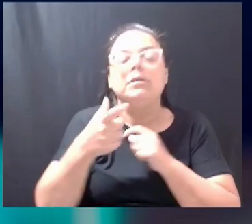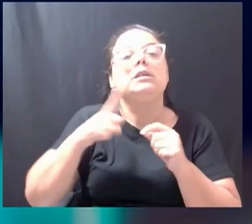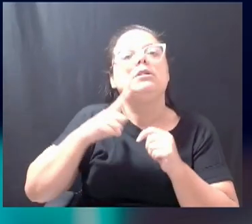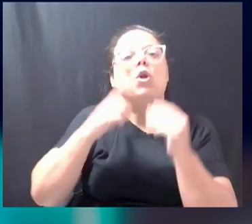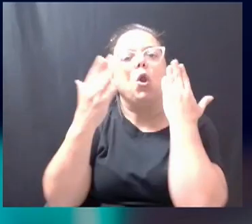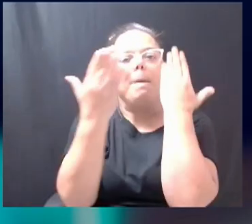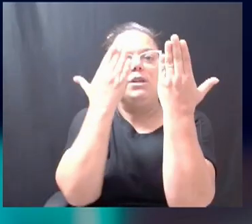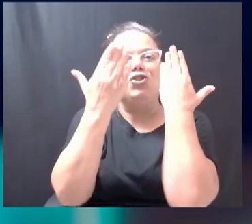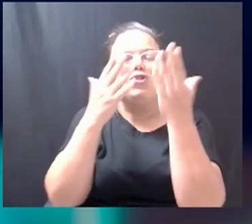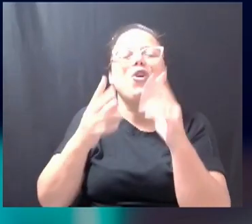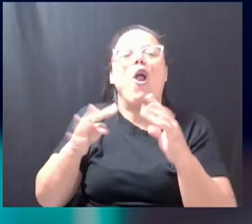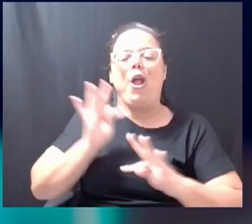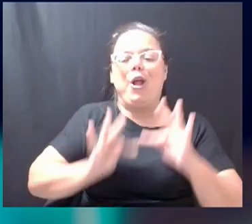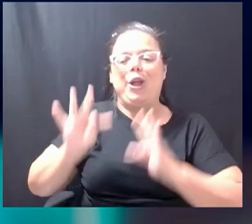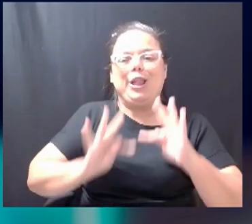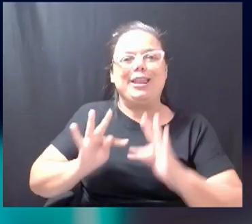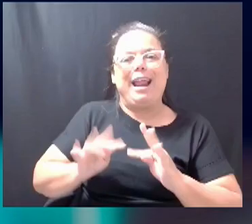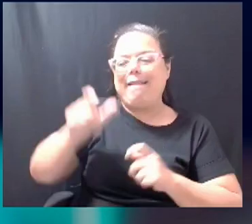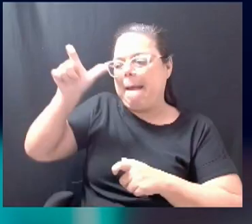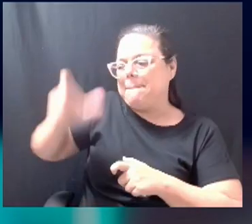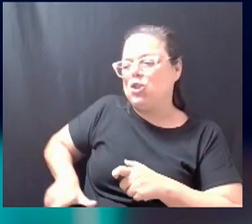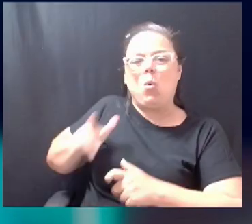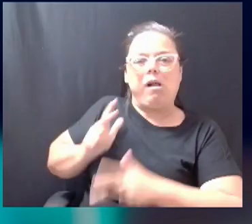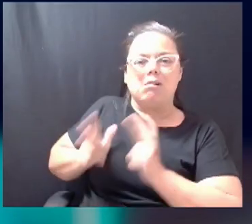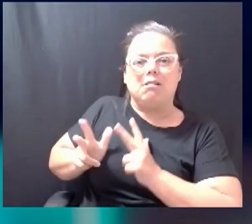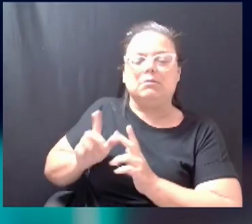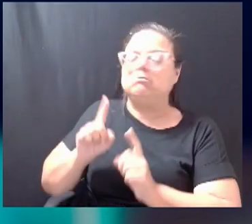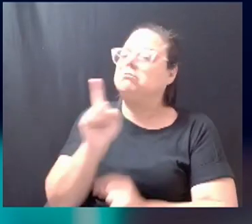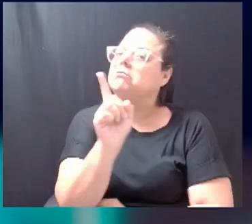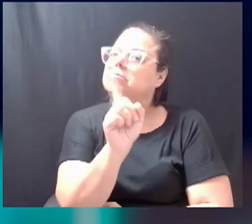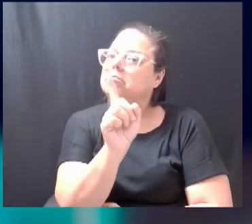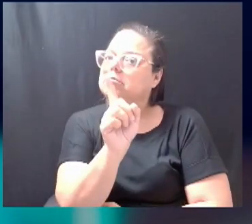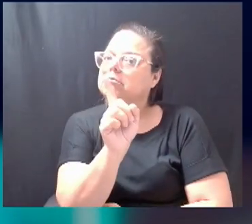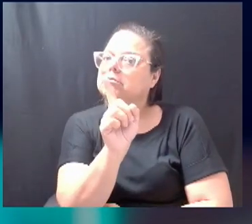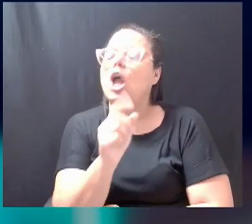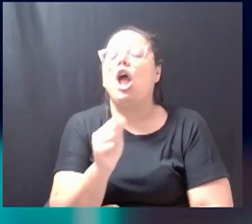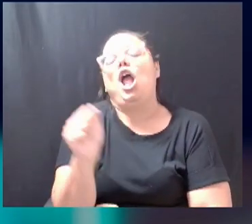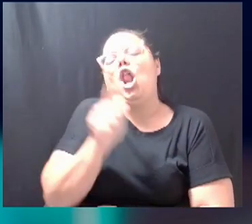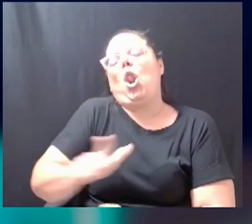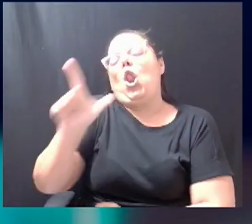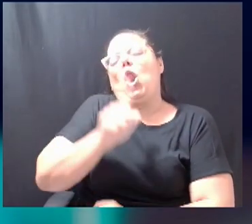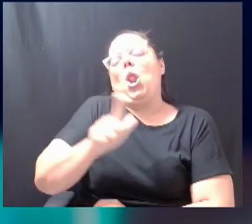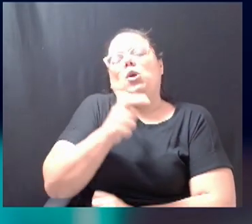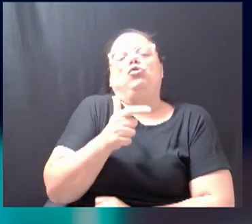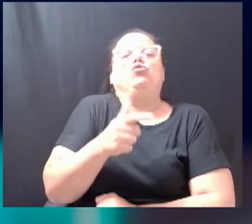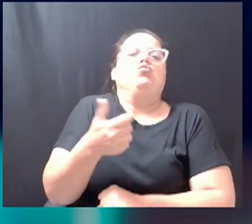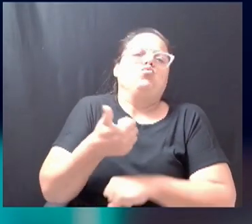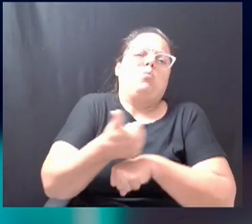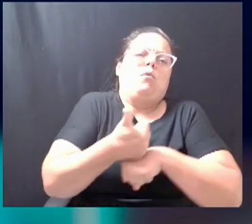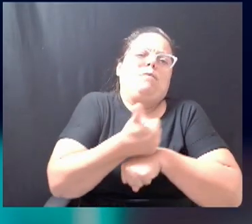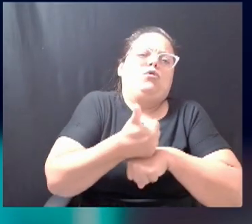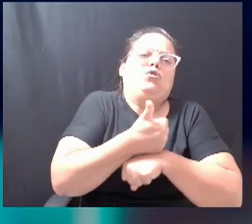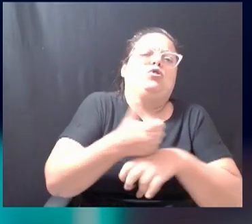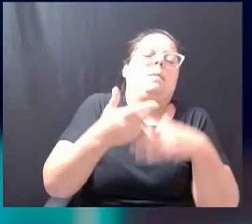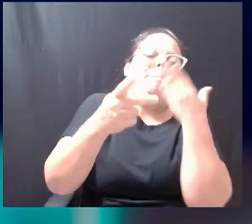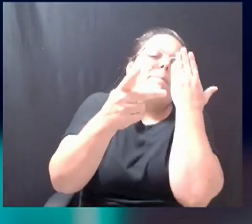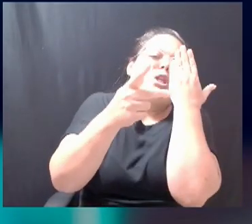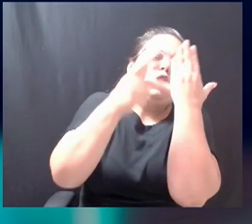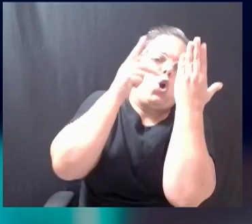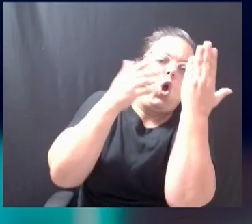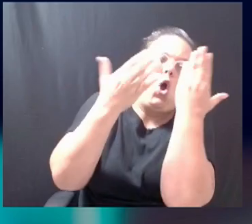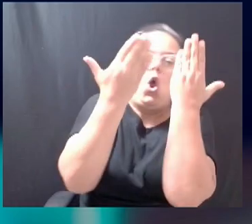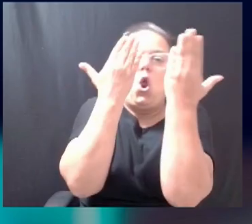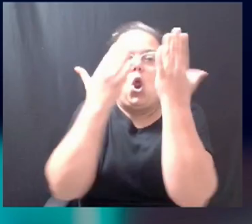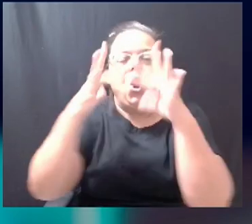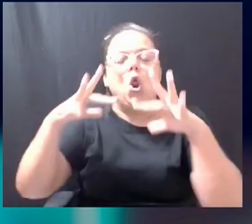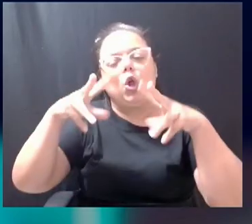gagueja. Esse é um outro mito. Claro que os profissionais da saúde, o psicólogo, neurologistas, todos os profissionais,